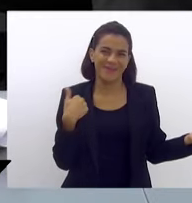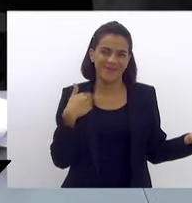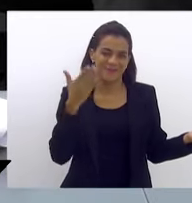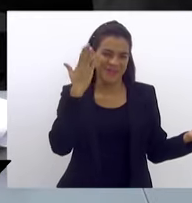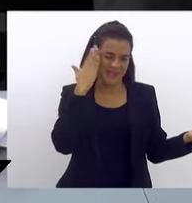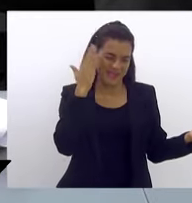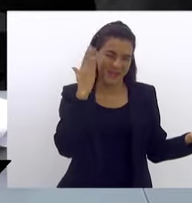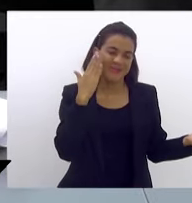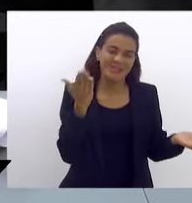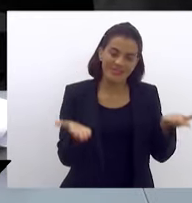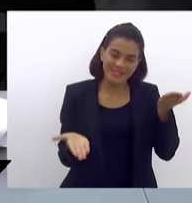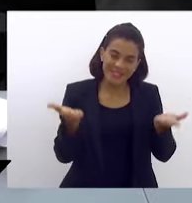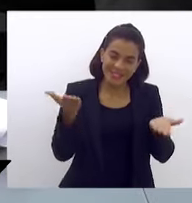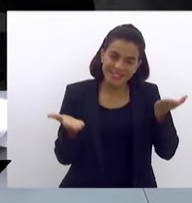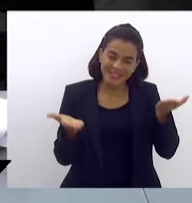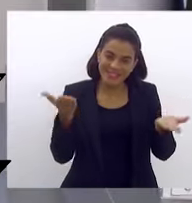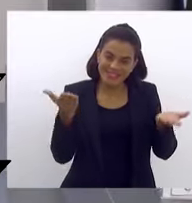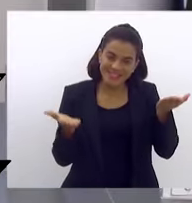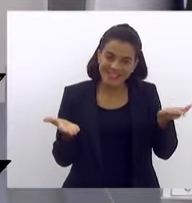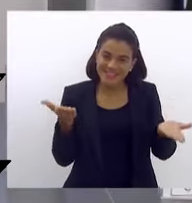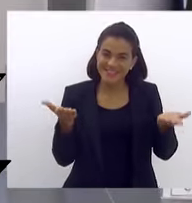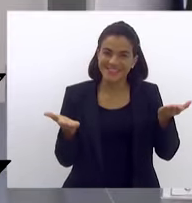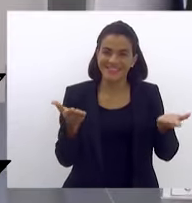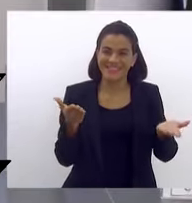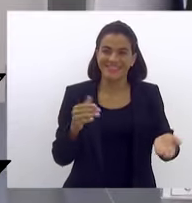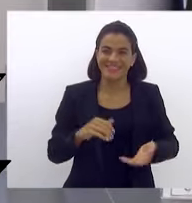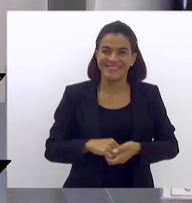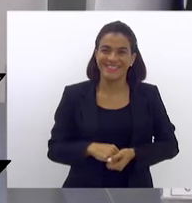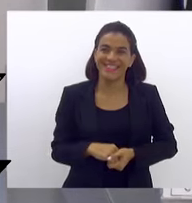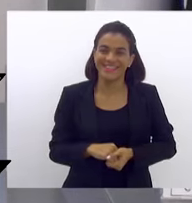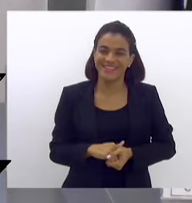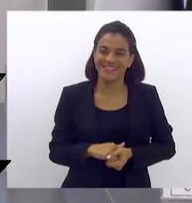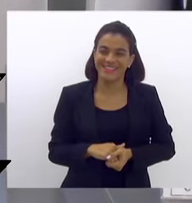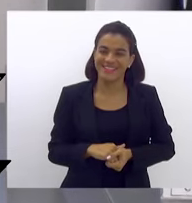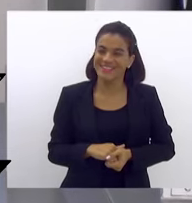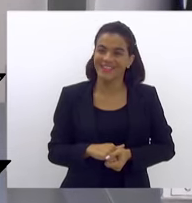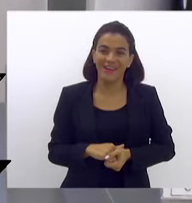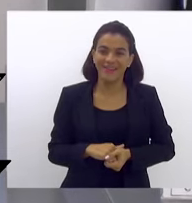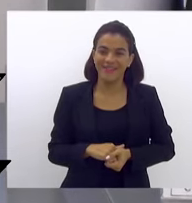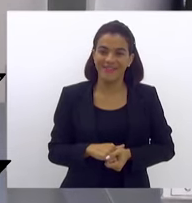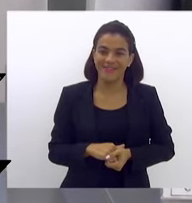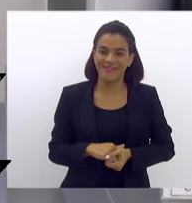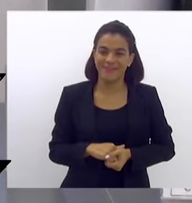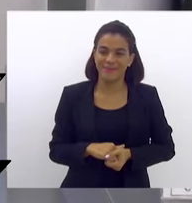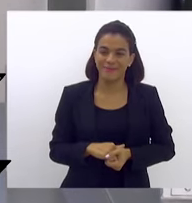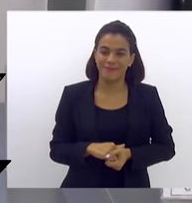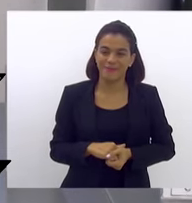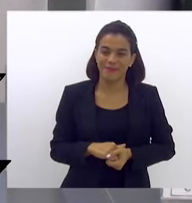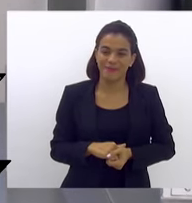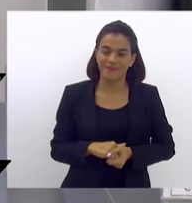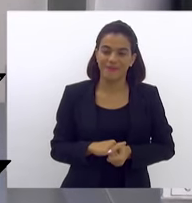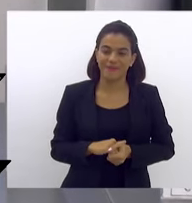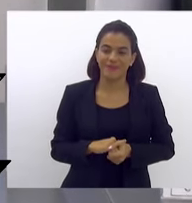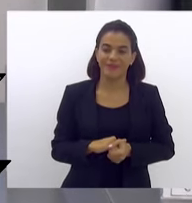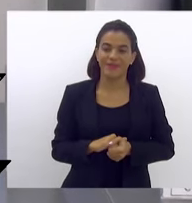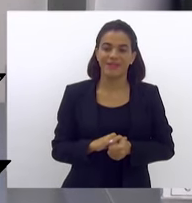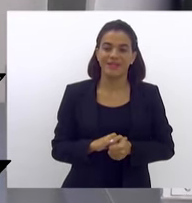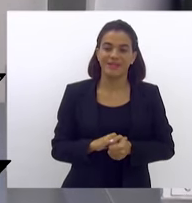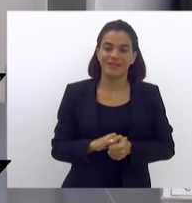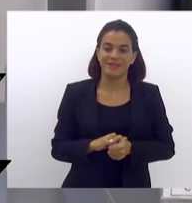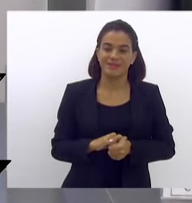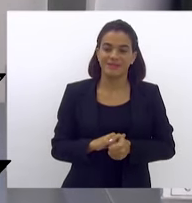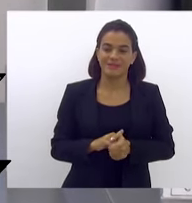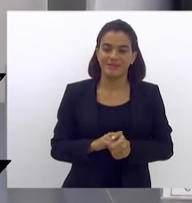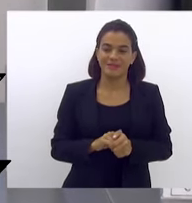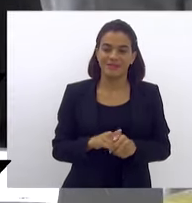equilibrado importante Presidente queria aproveitar e fazer uma pergunta não sei se Voss exelência pode esclarecer ou pode nos trazer que acho que formalmente é importante porque a minha Assessoria